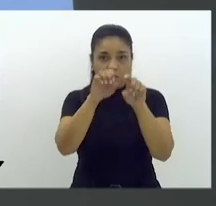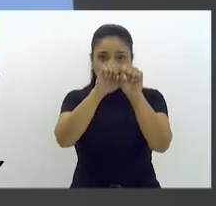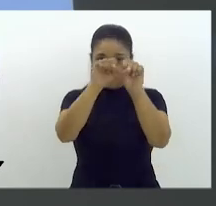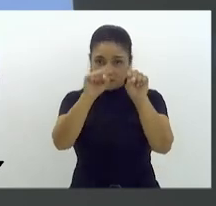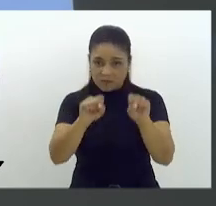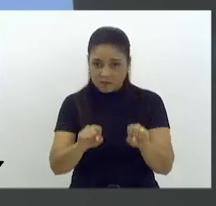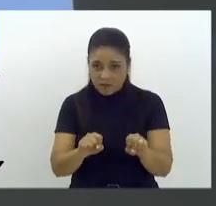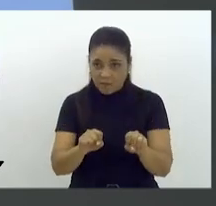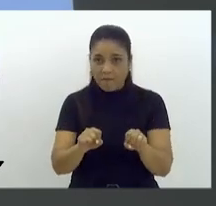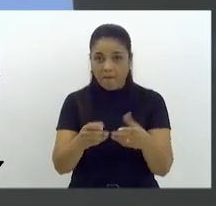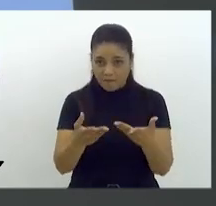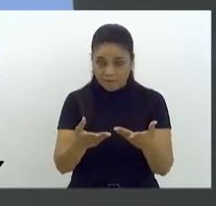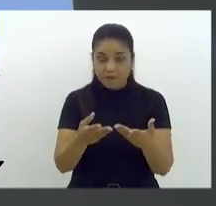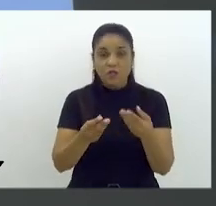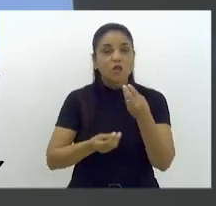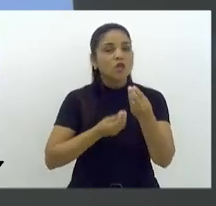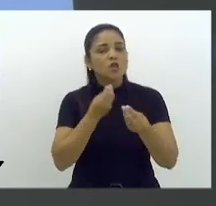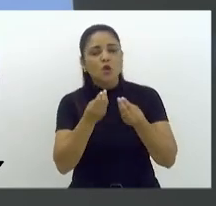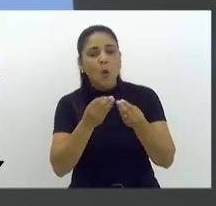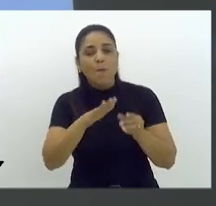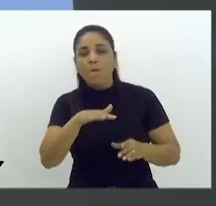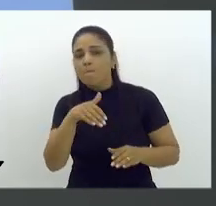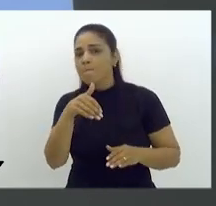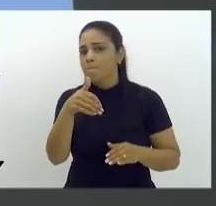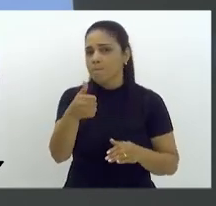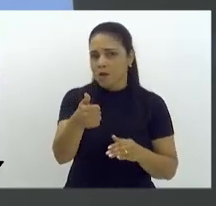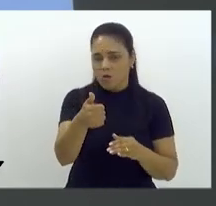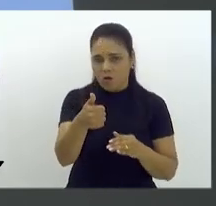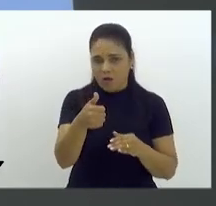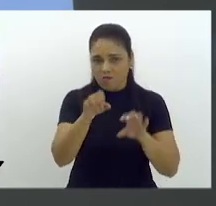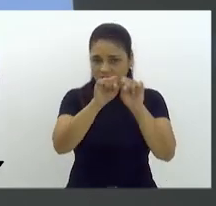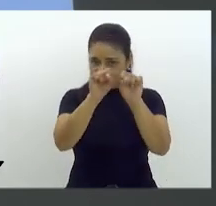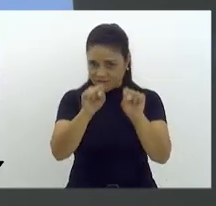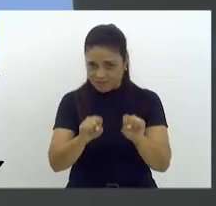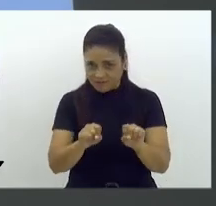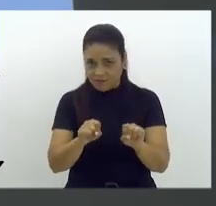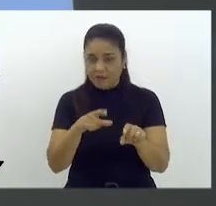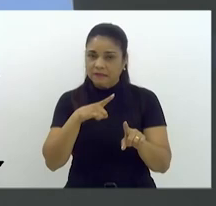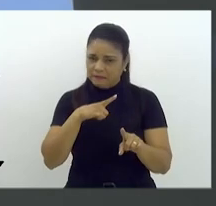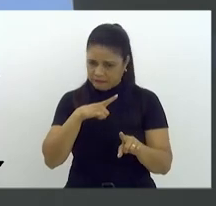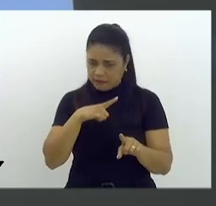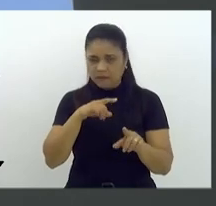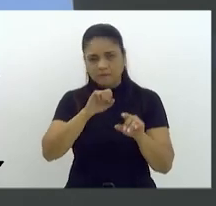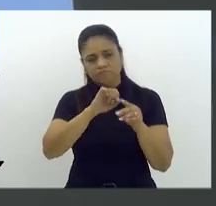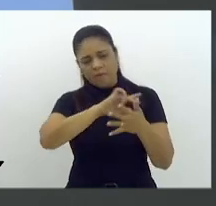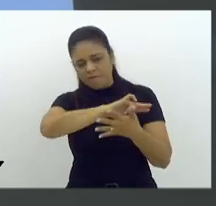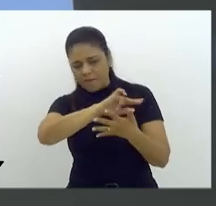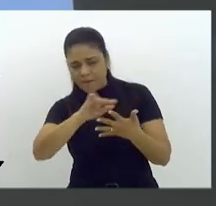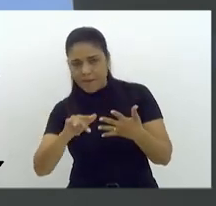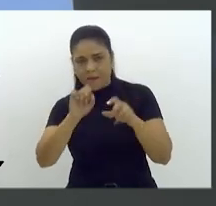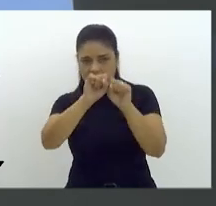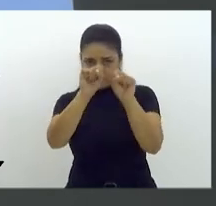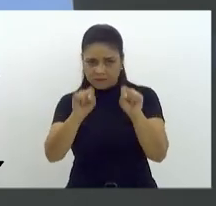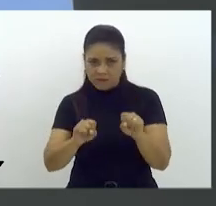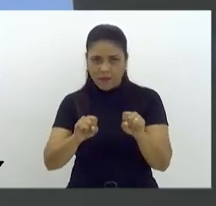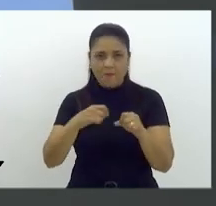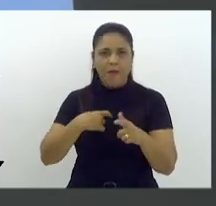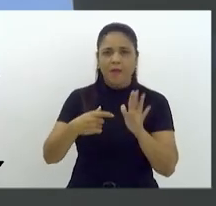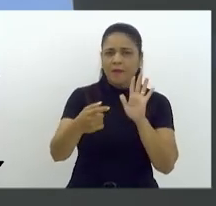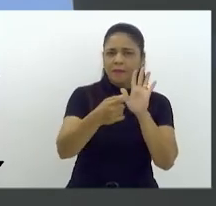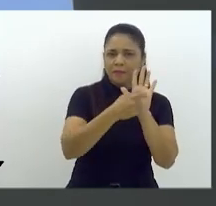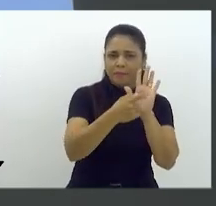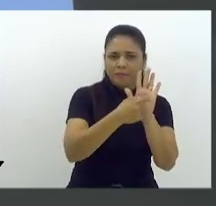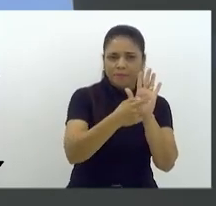operacional e o que poderia ser melhorado porque nós temos o sistemas né Aqui foi falado a inteligência